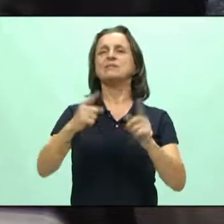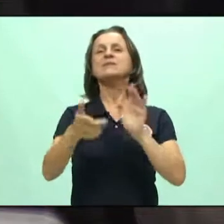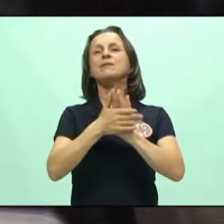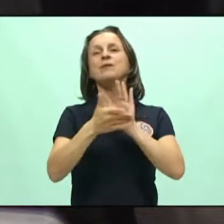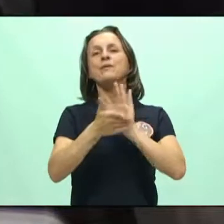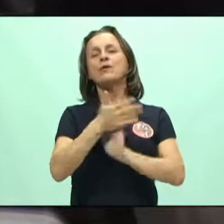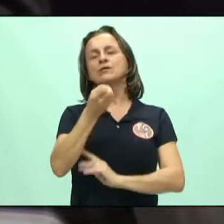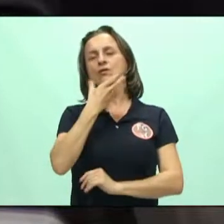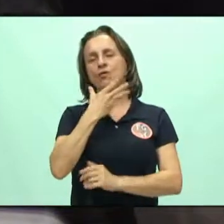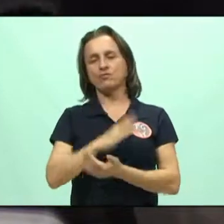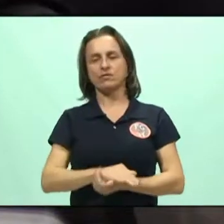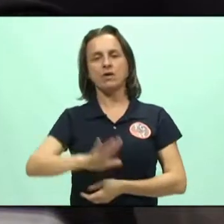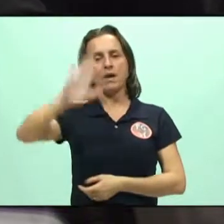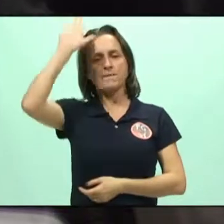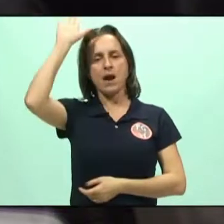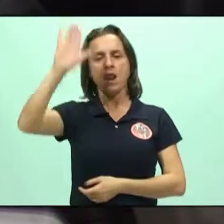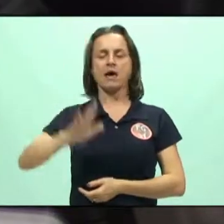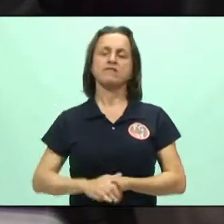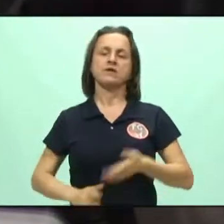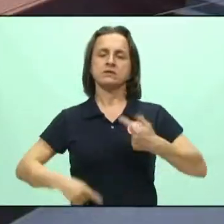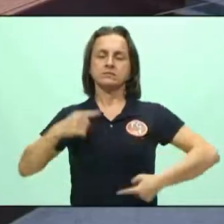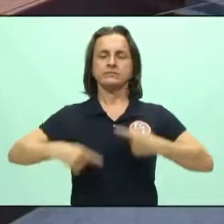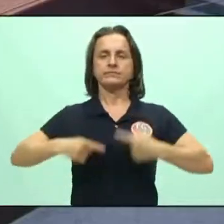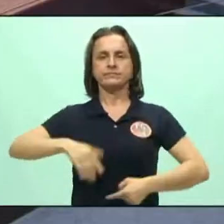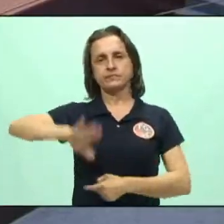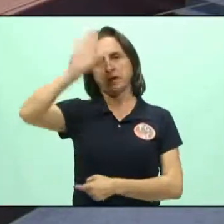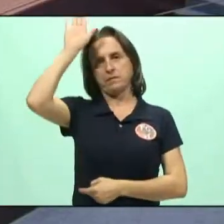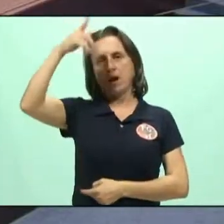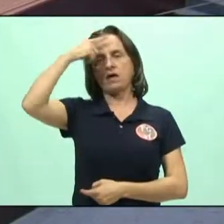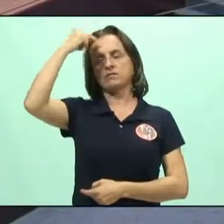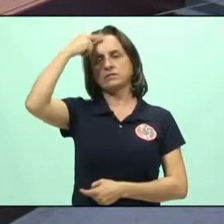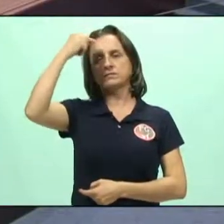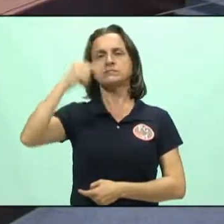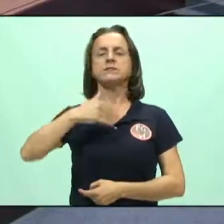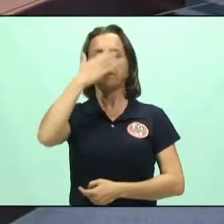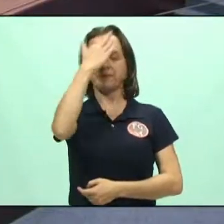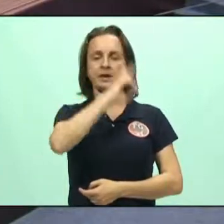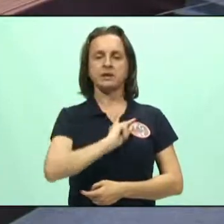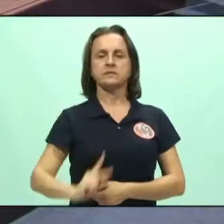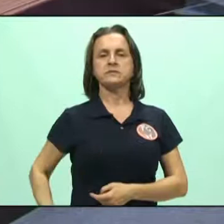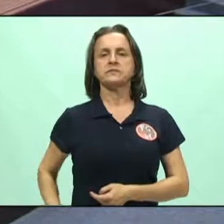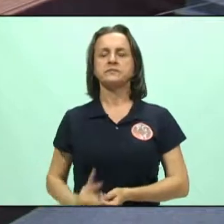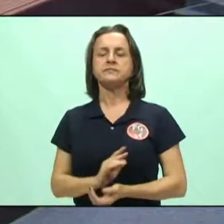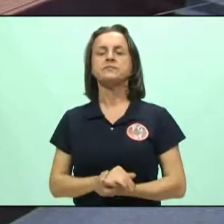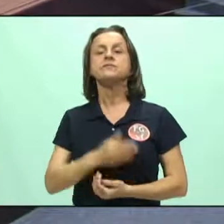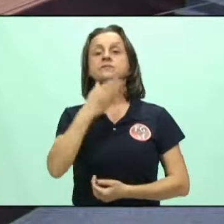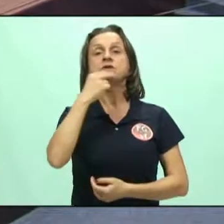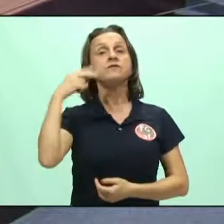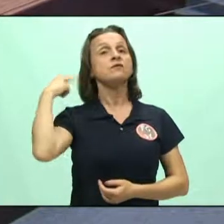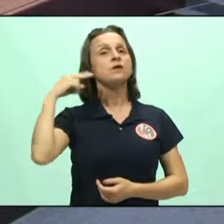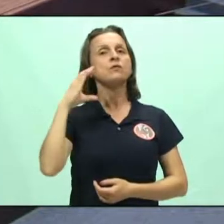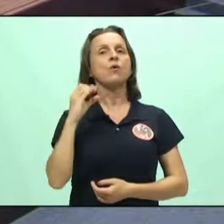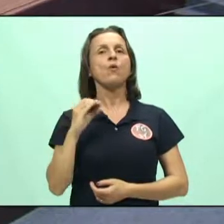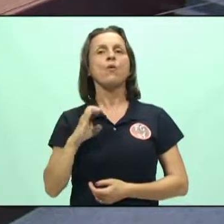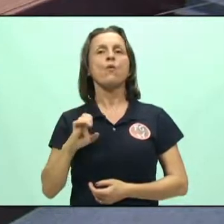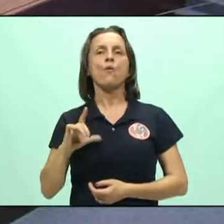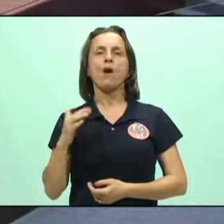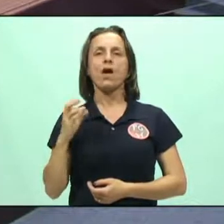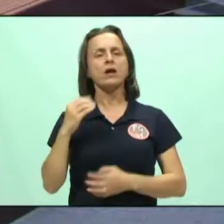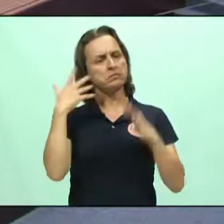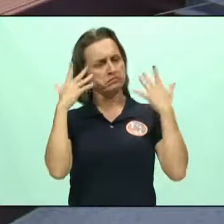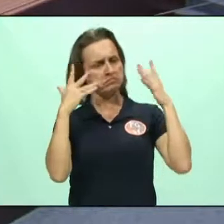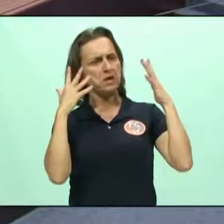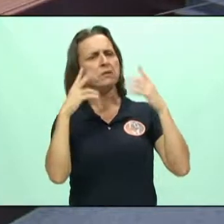Executivo palavra do presidente Obrigado Presidente Vereador Robson Coelho Parabéns aí pelo teu